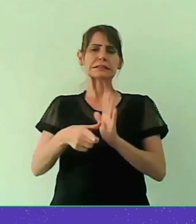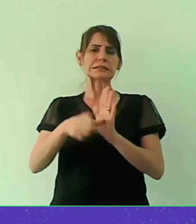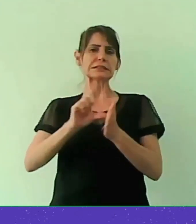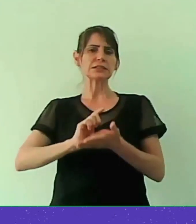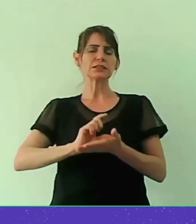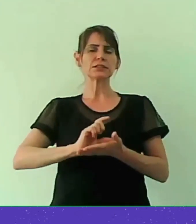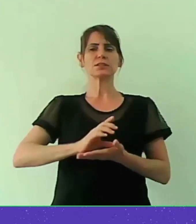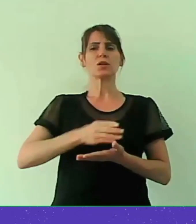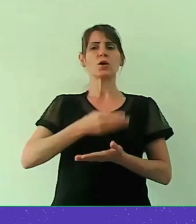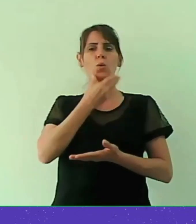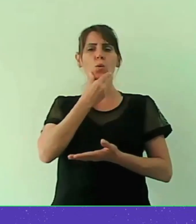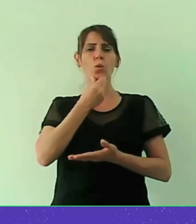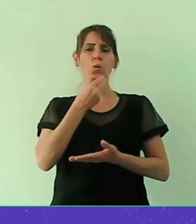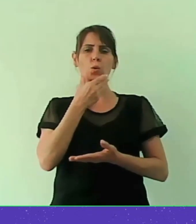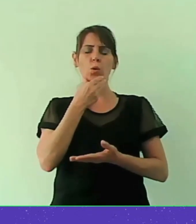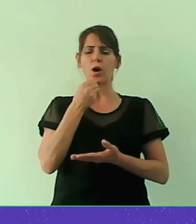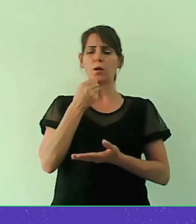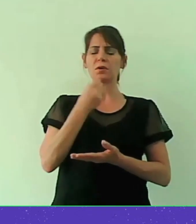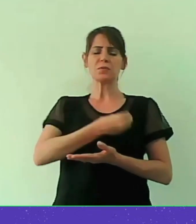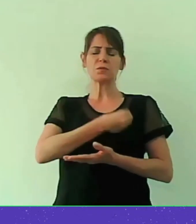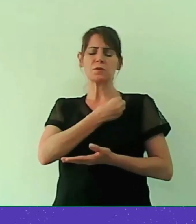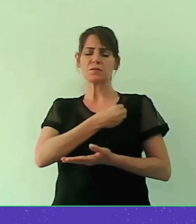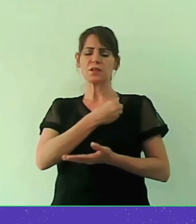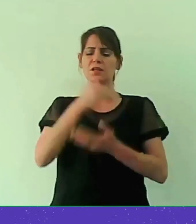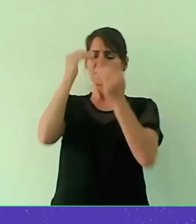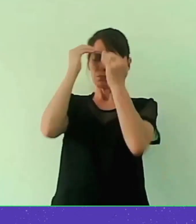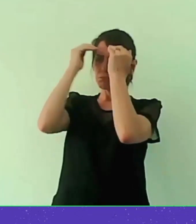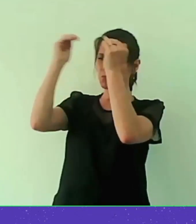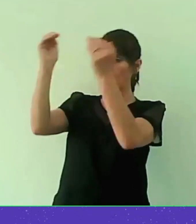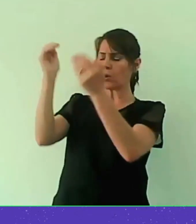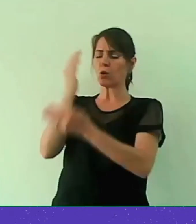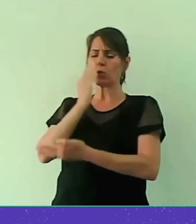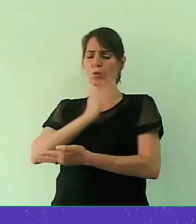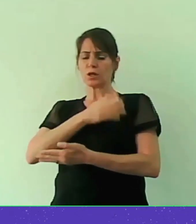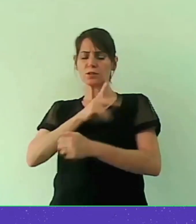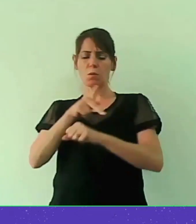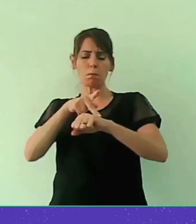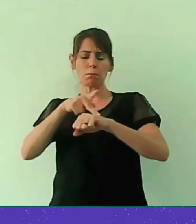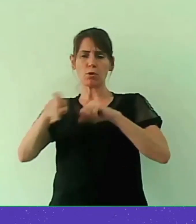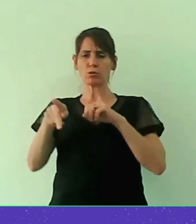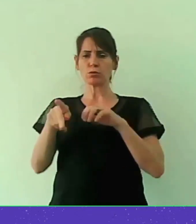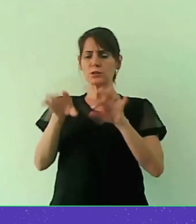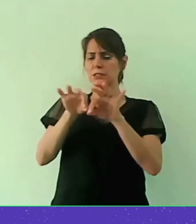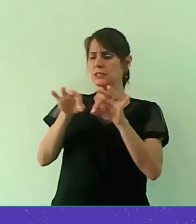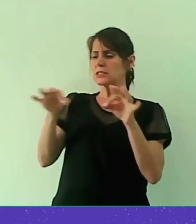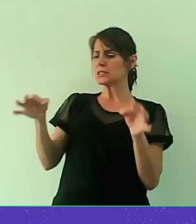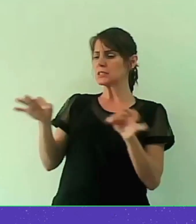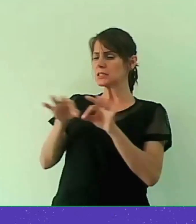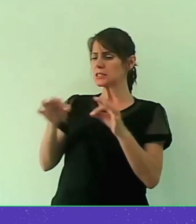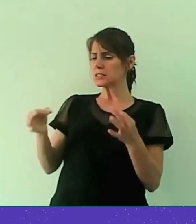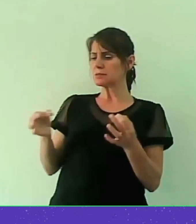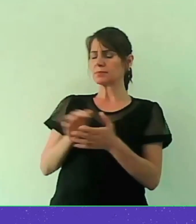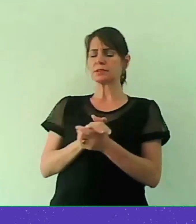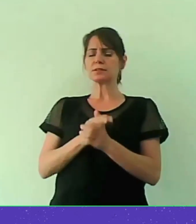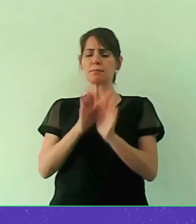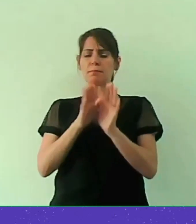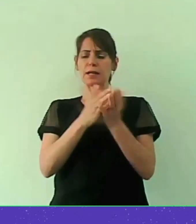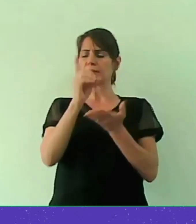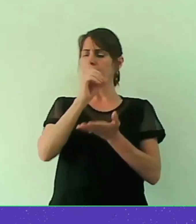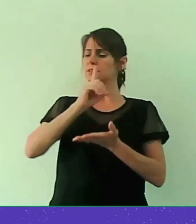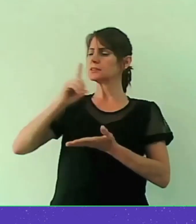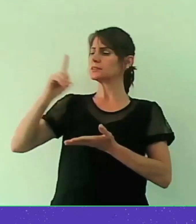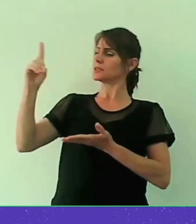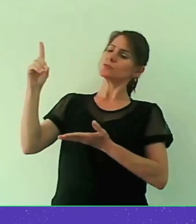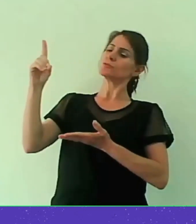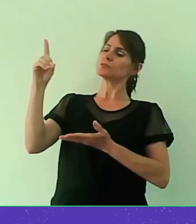simples, obediente, puro de coração, tinha a palavra de Deus como